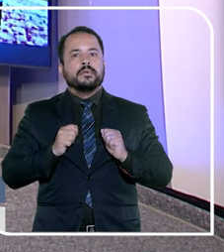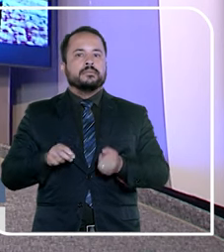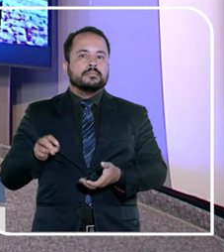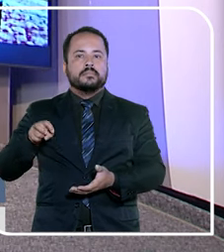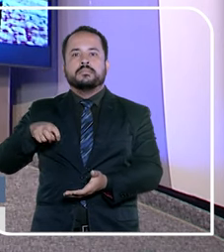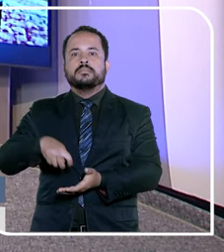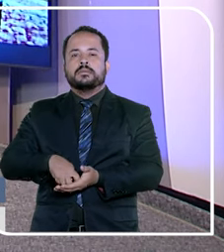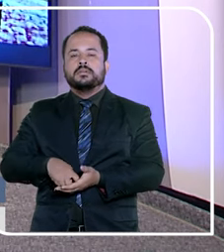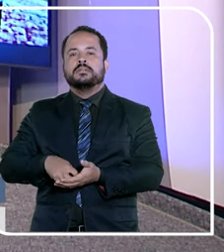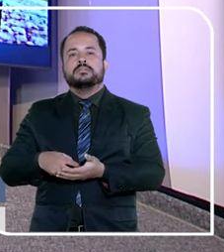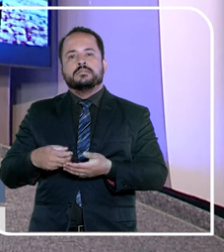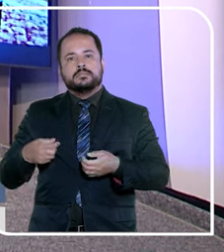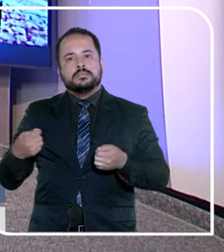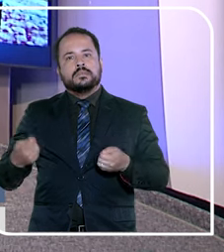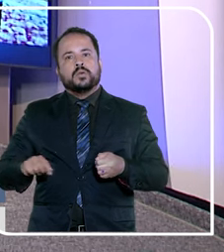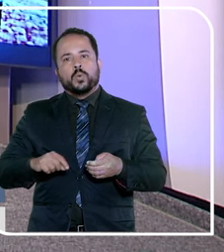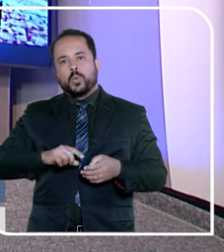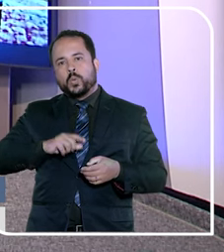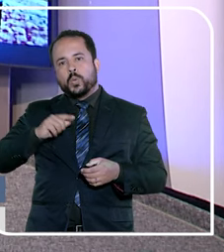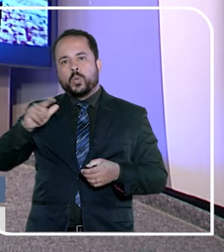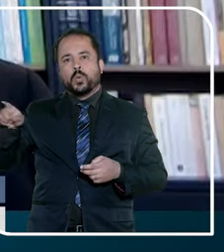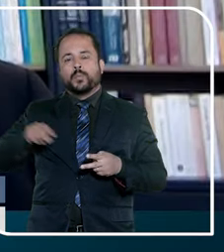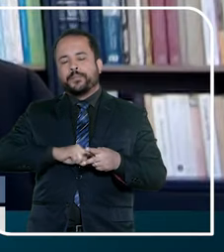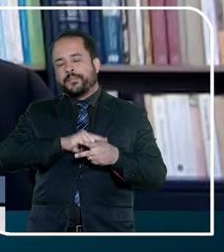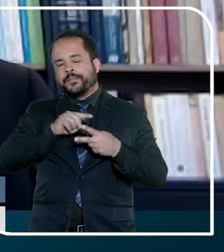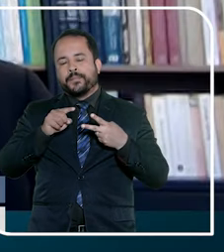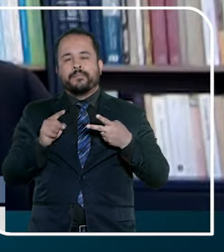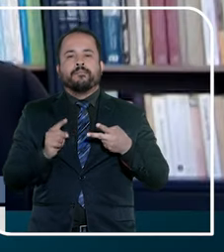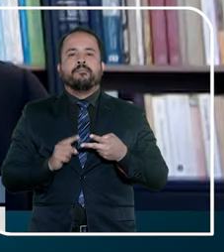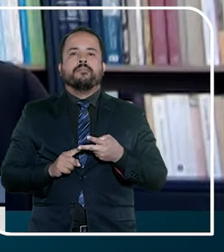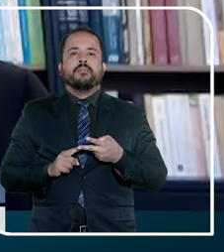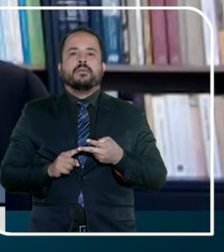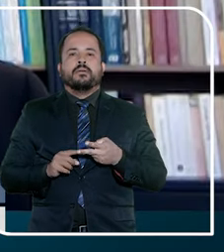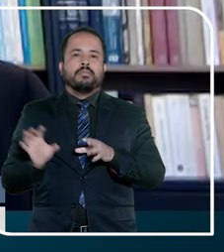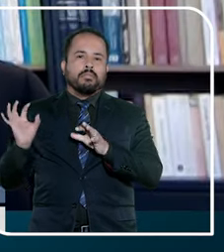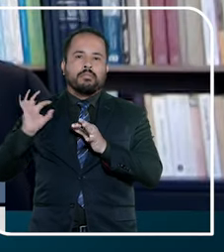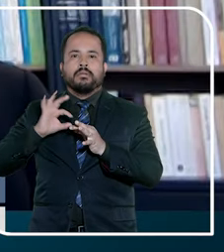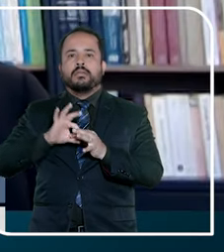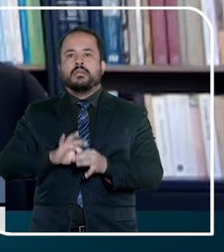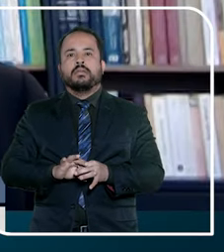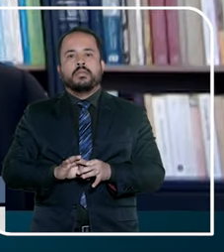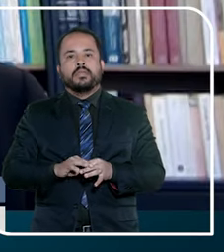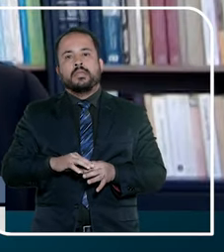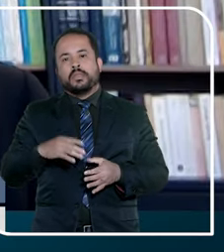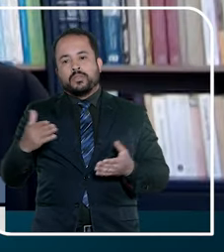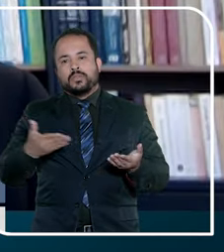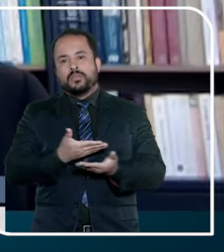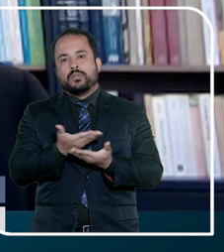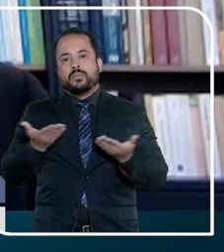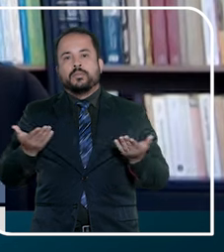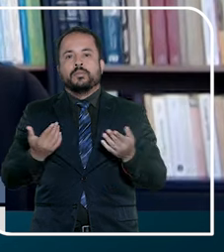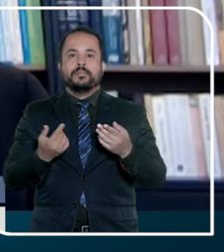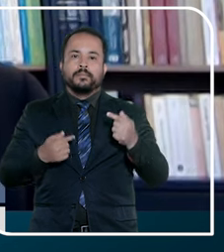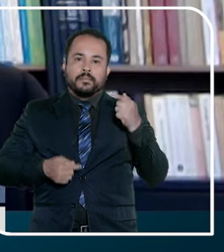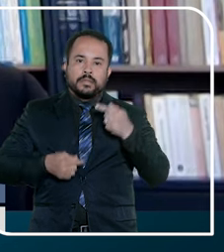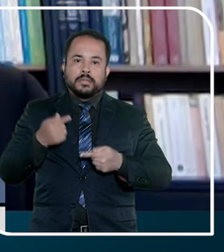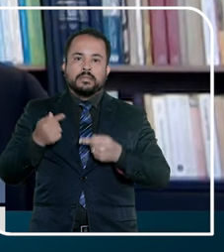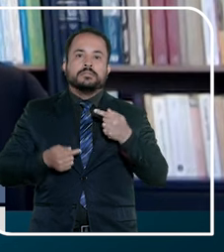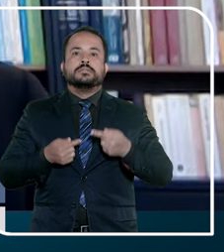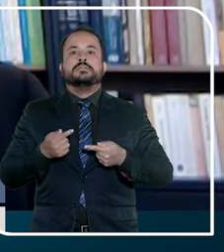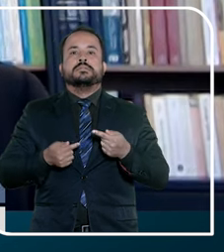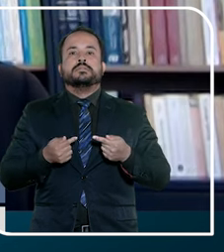outra possibilidade de classificação desse fato no contexto do qual nós podemos discutir Realmente todos aqueles aspectos